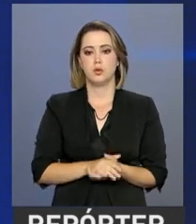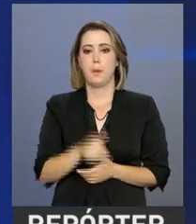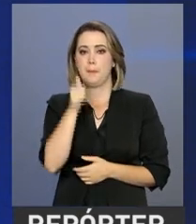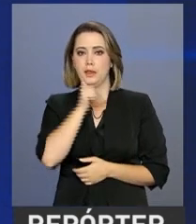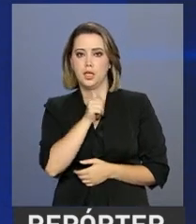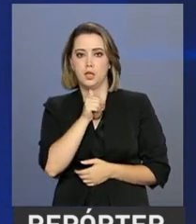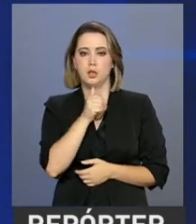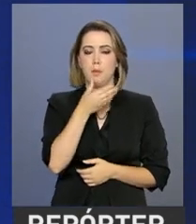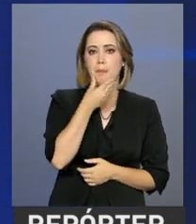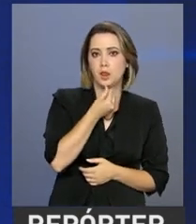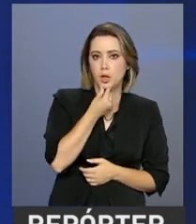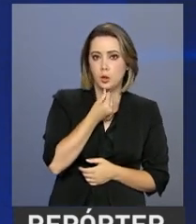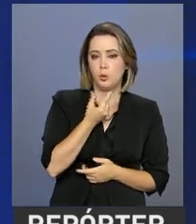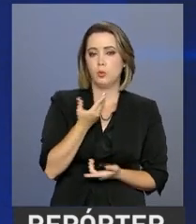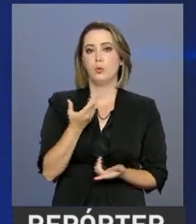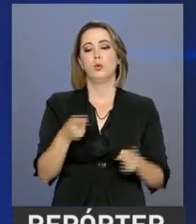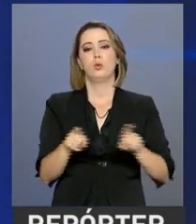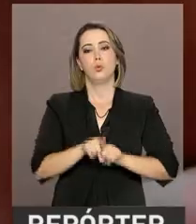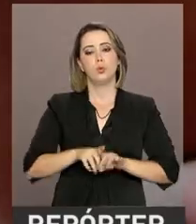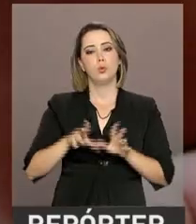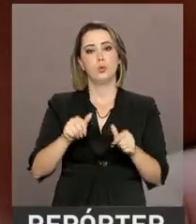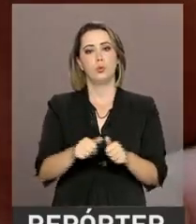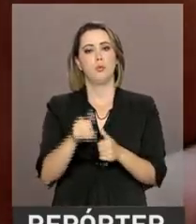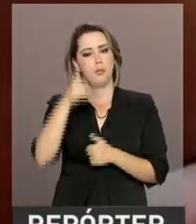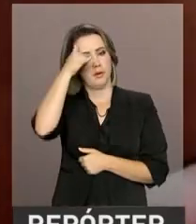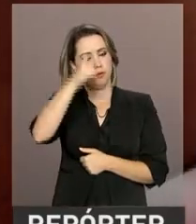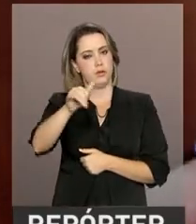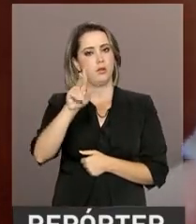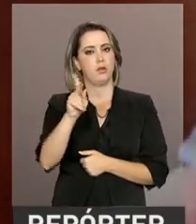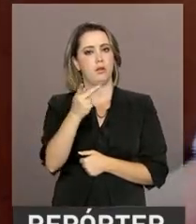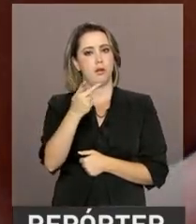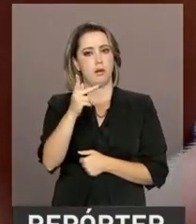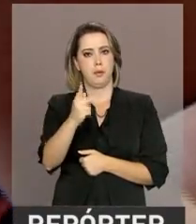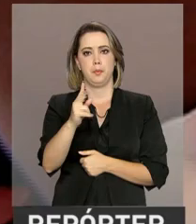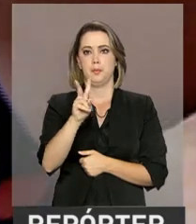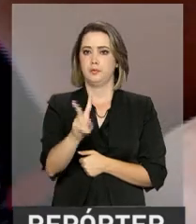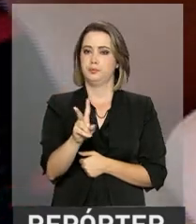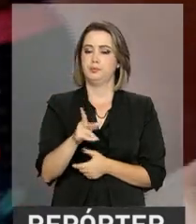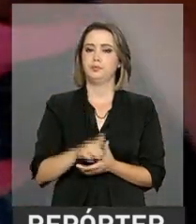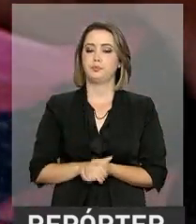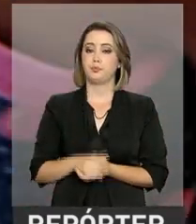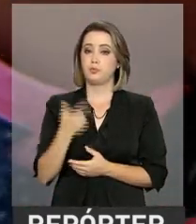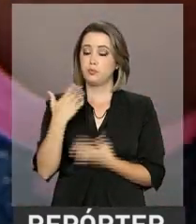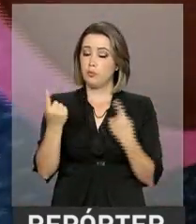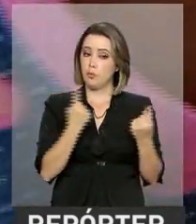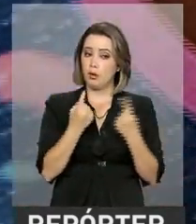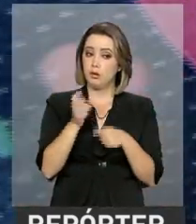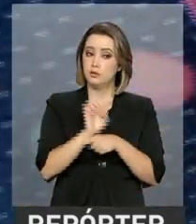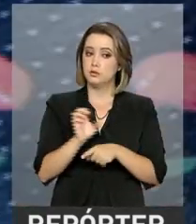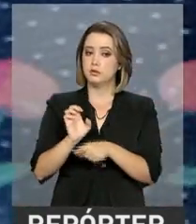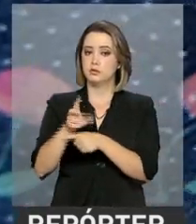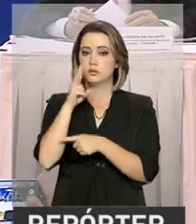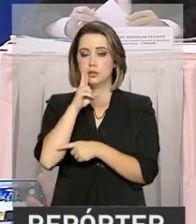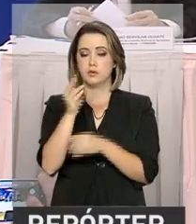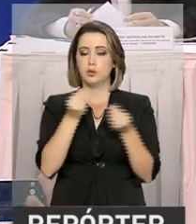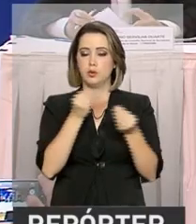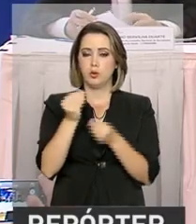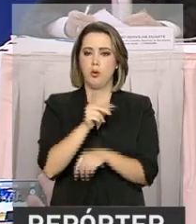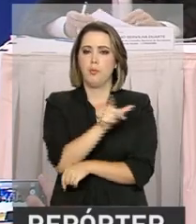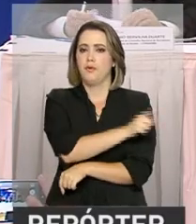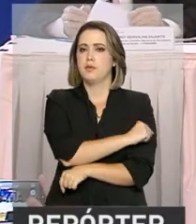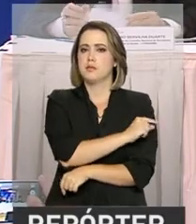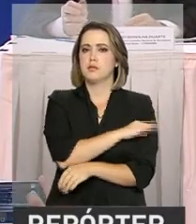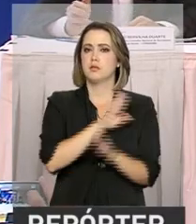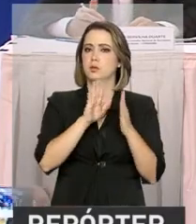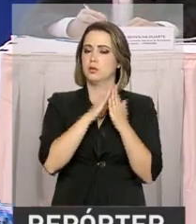menina como menino, em relação à questão do HPV. Cada estado vai avaliar as condições para aplicar as vacinas nas escolas, mas o